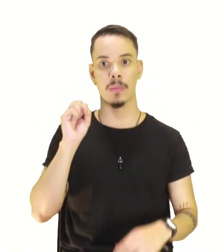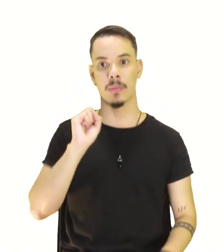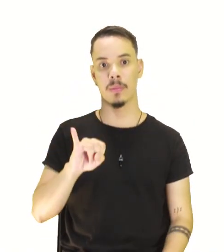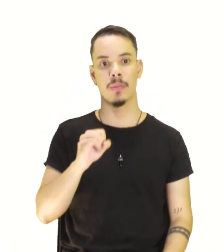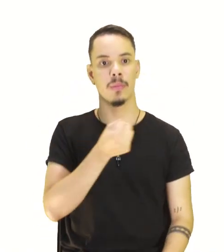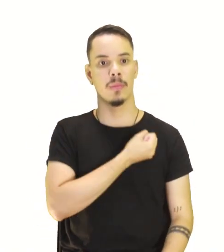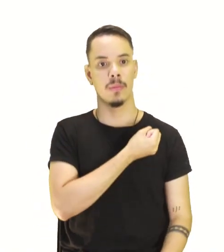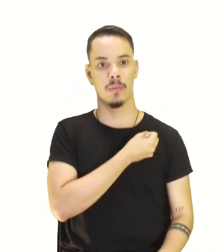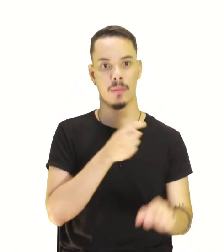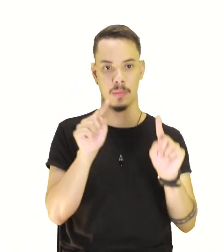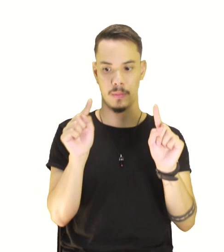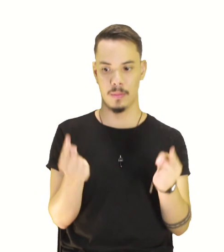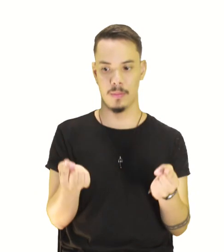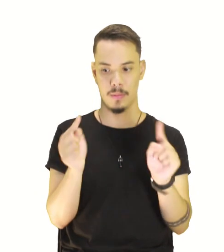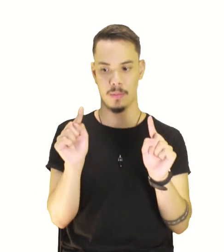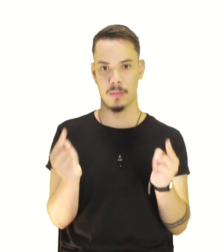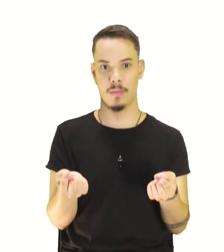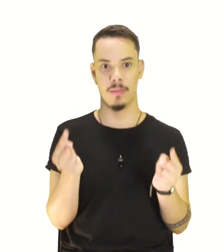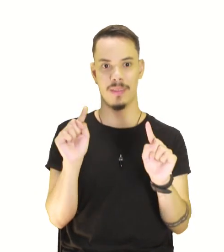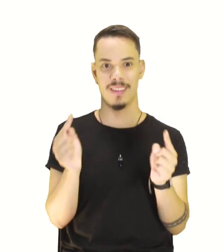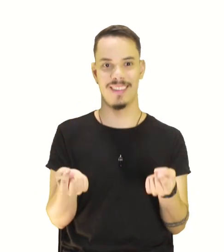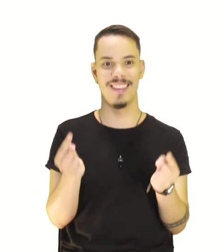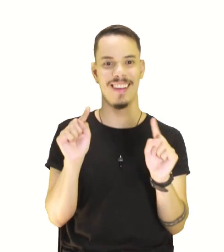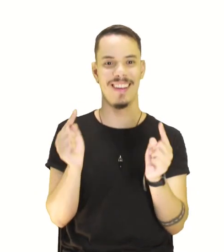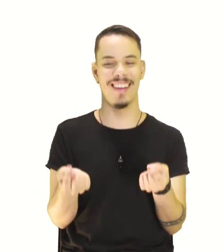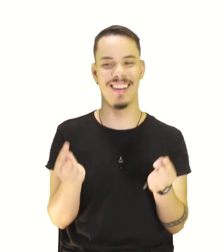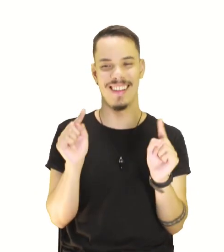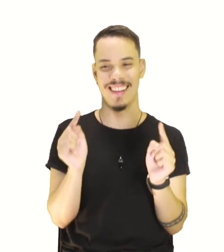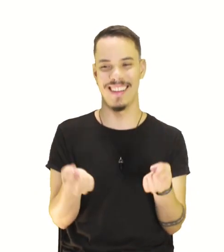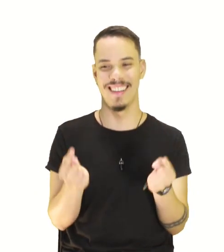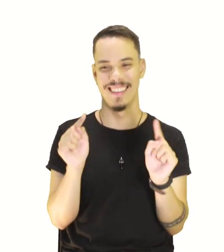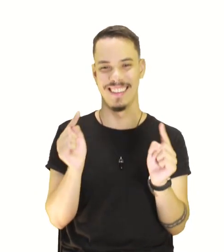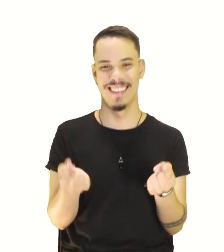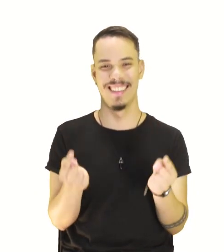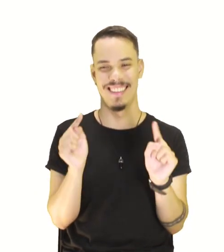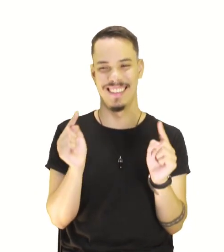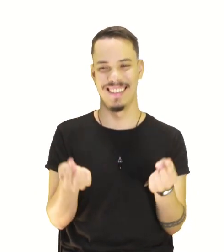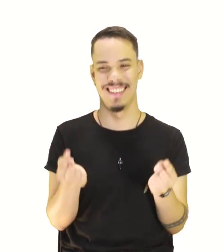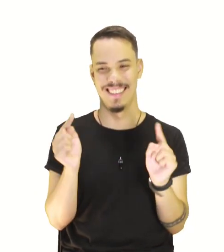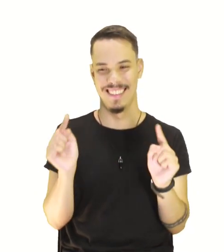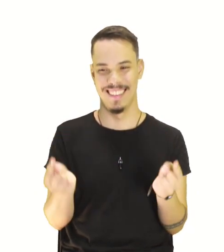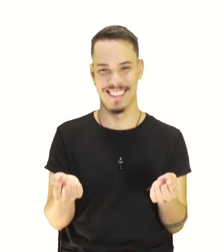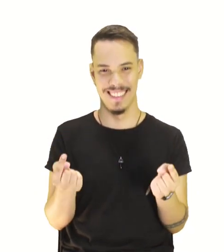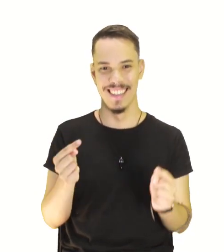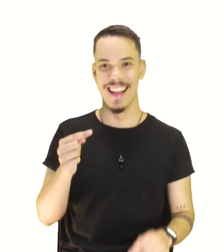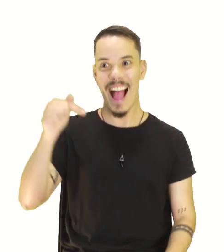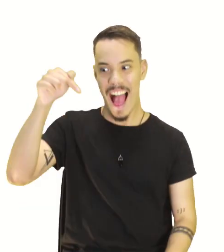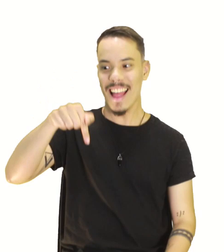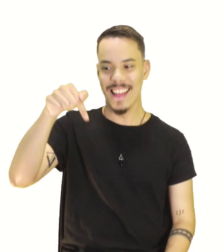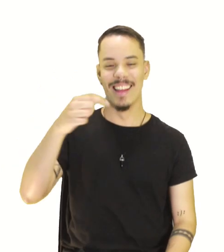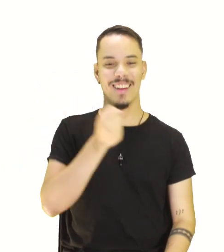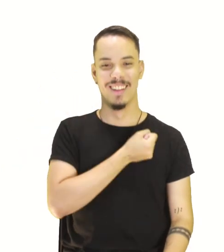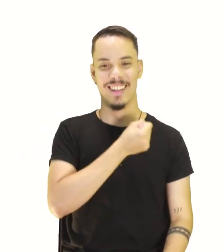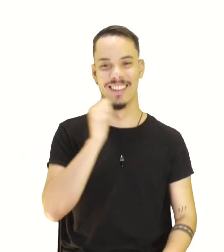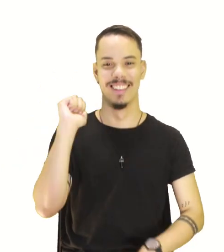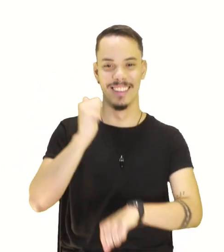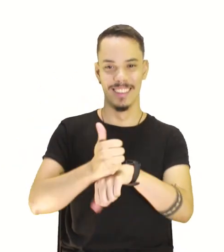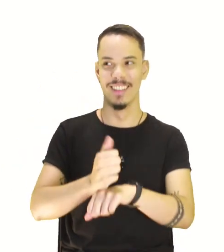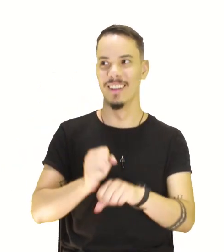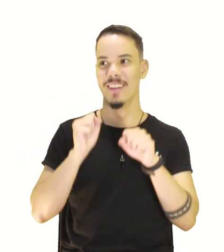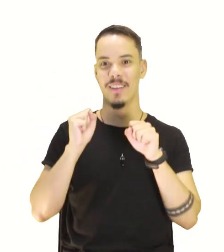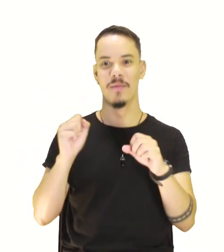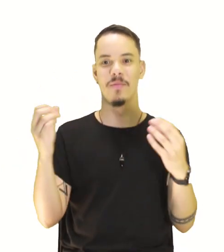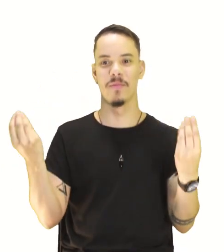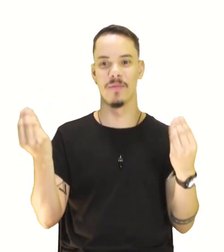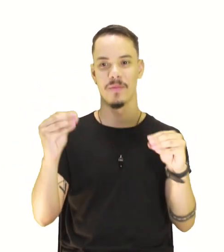do parênteses, e é de maneira bem clara, aqui, ó, aqui dentro, nós devemos substituir no lugar